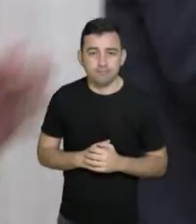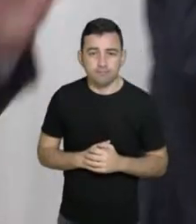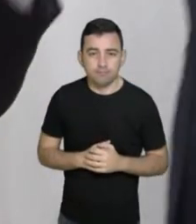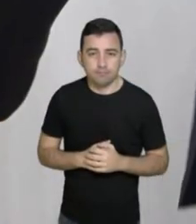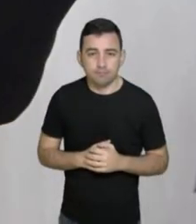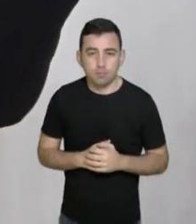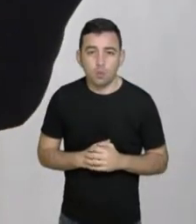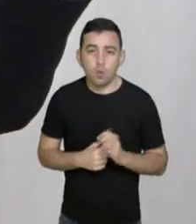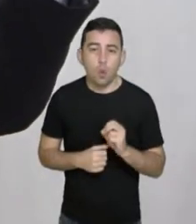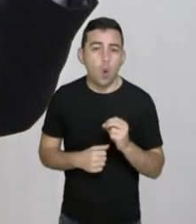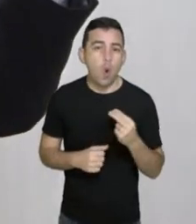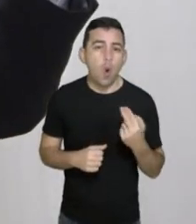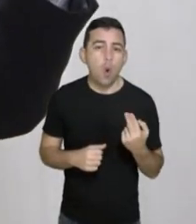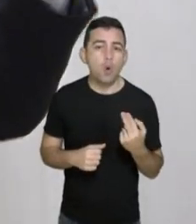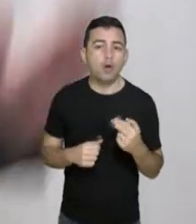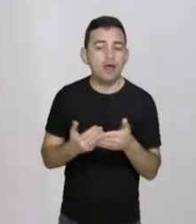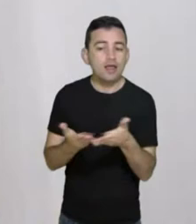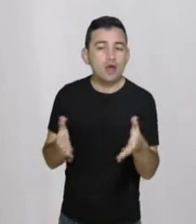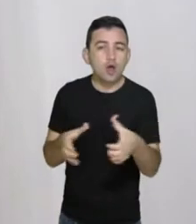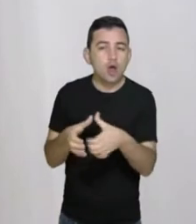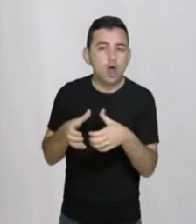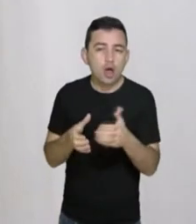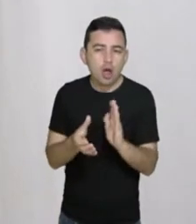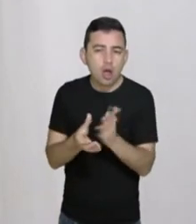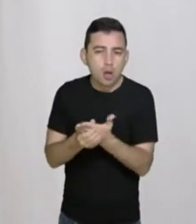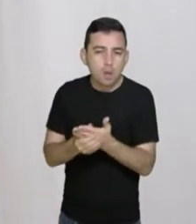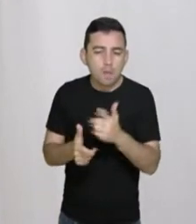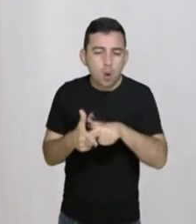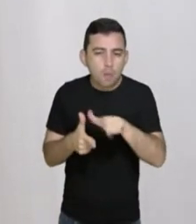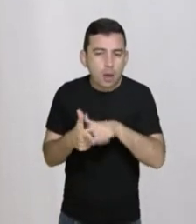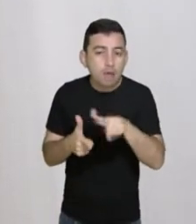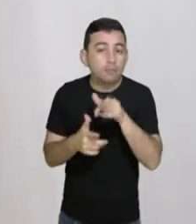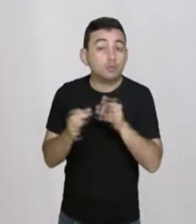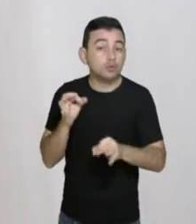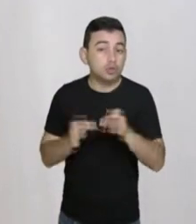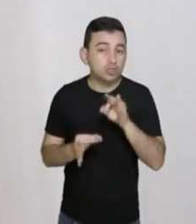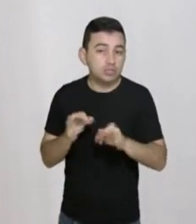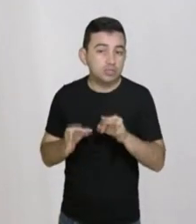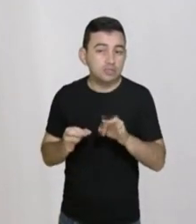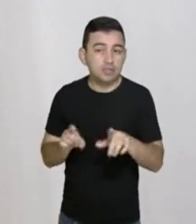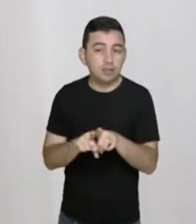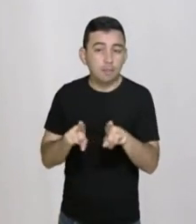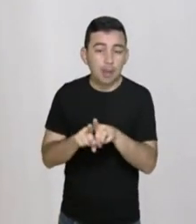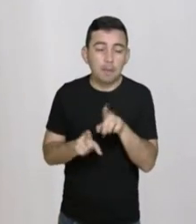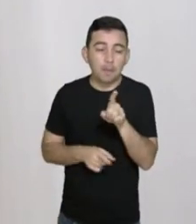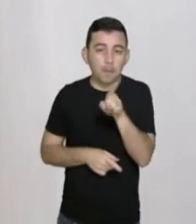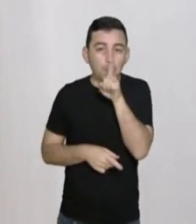Ou os seus inquéritos e os seus problemas na justiça farão ficar calados?